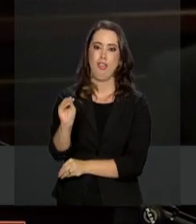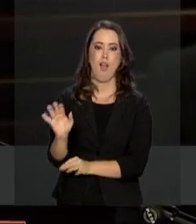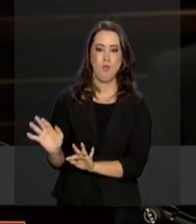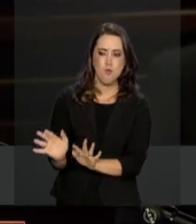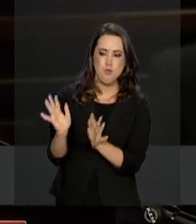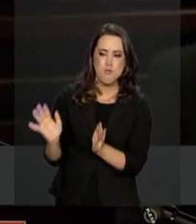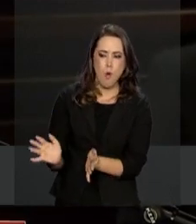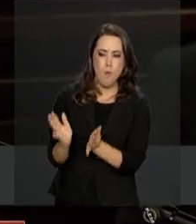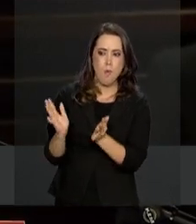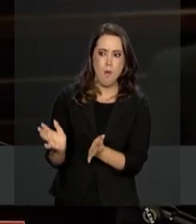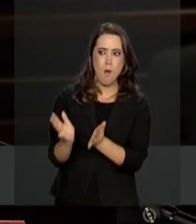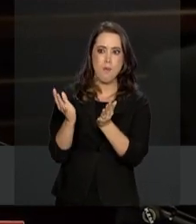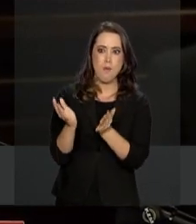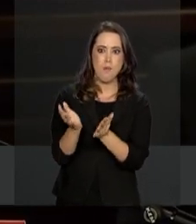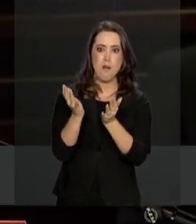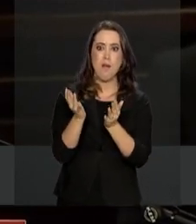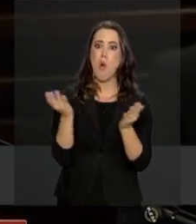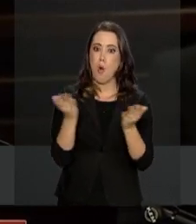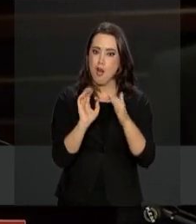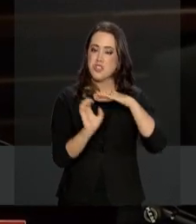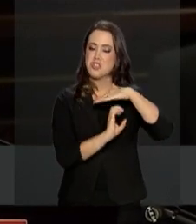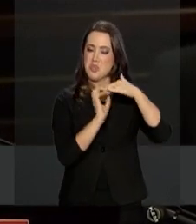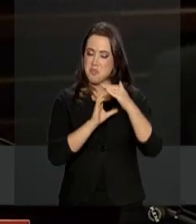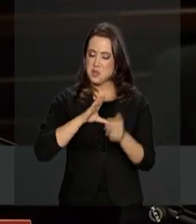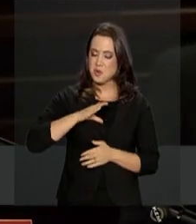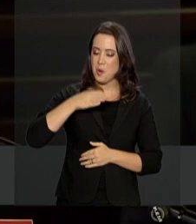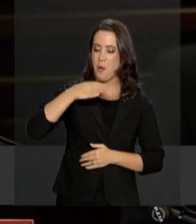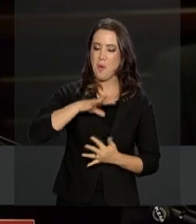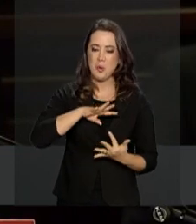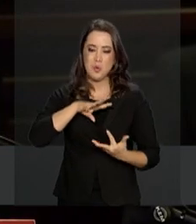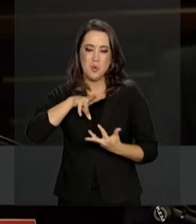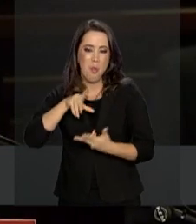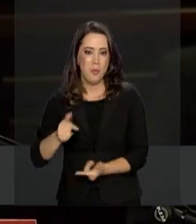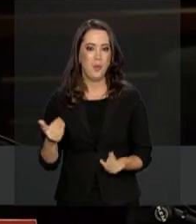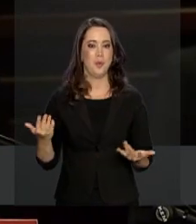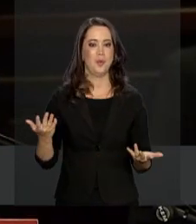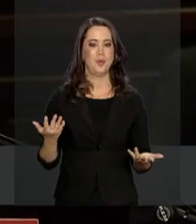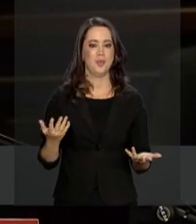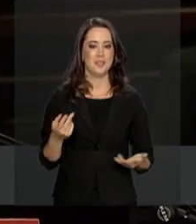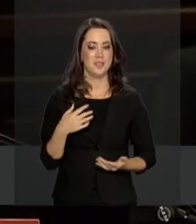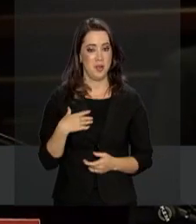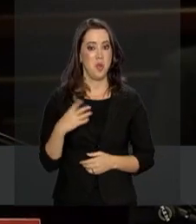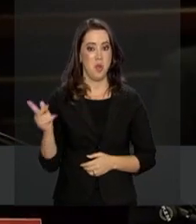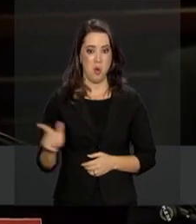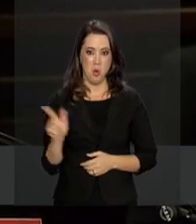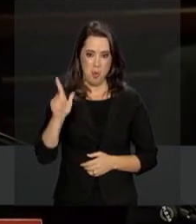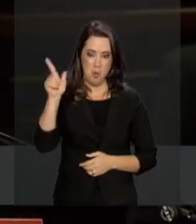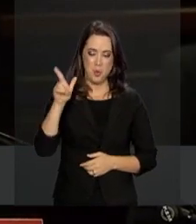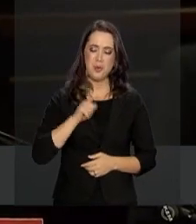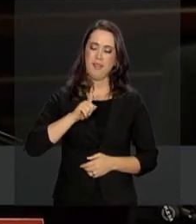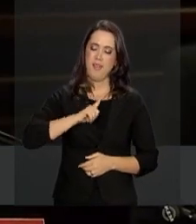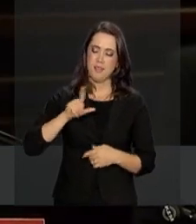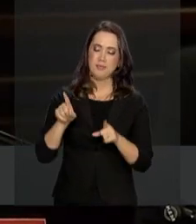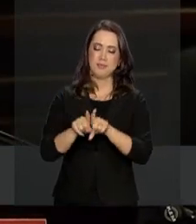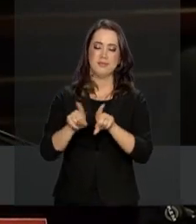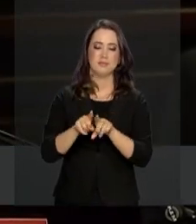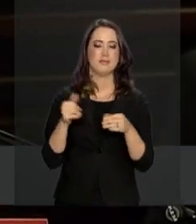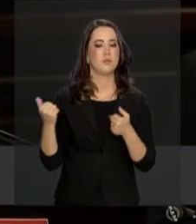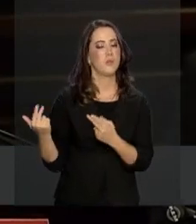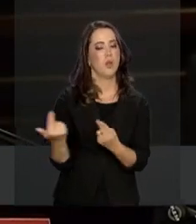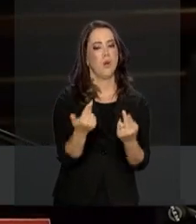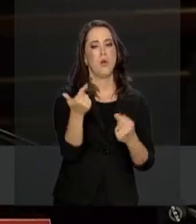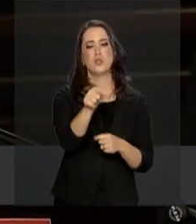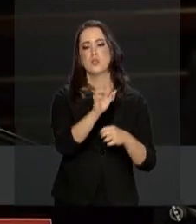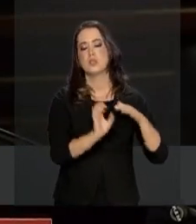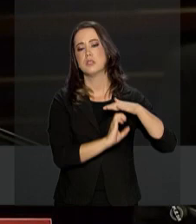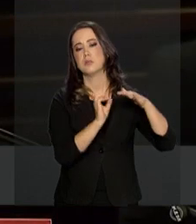tal maneira que hoje ela voltou a ser o orgulho nacional e internacional além de dar lucro nas suas ações etc de igual maneira todas